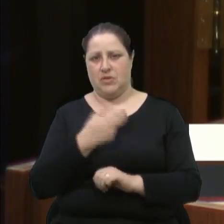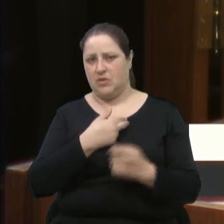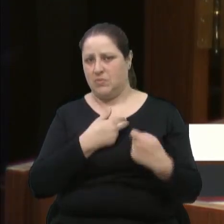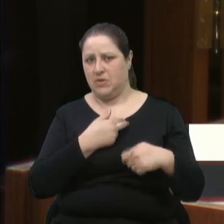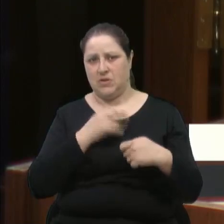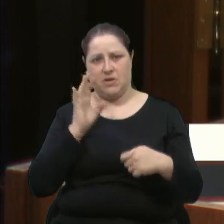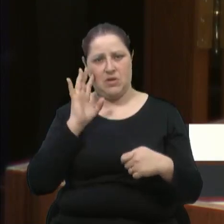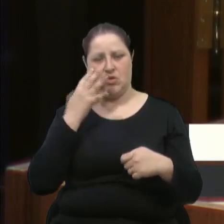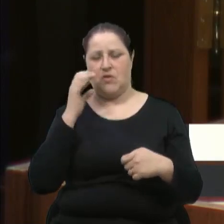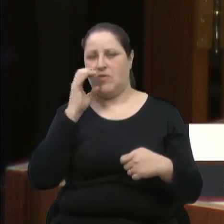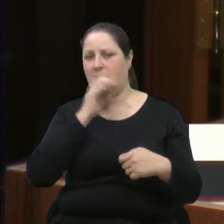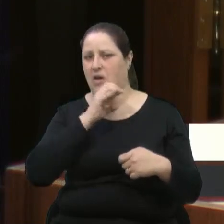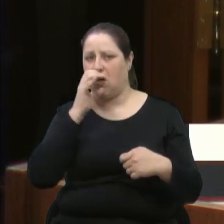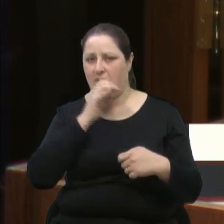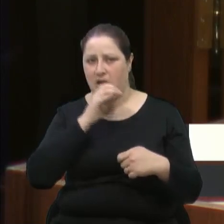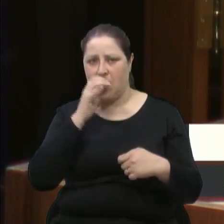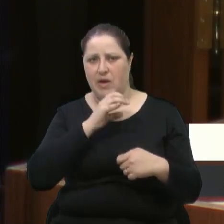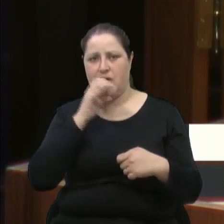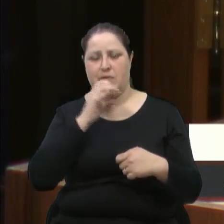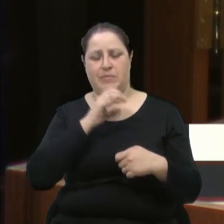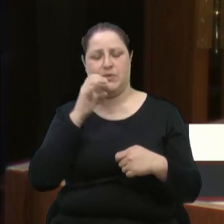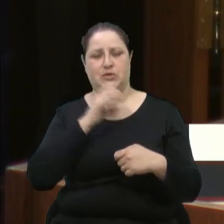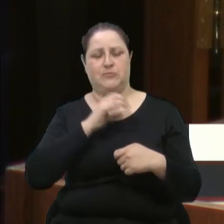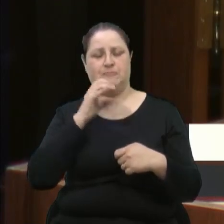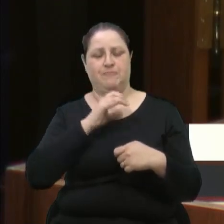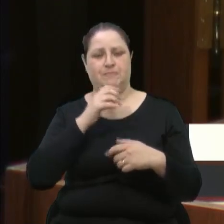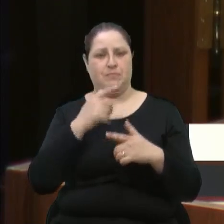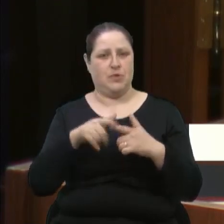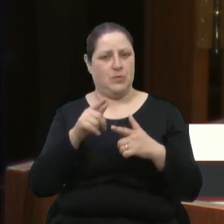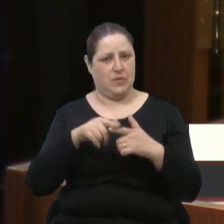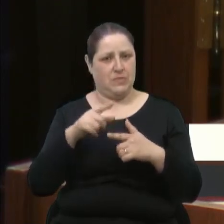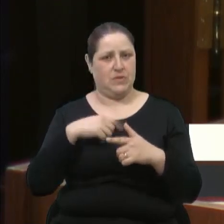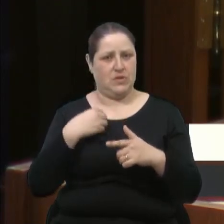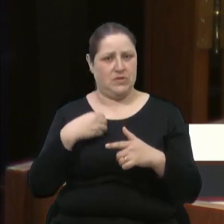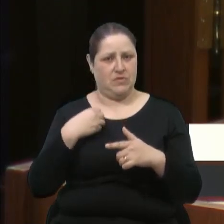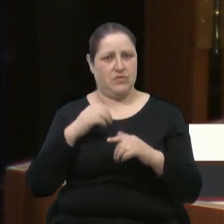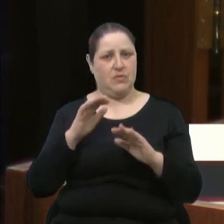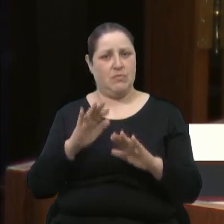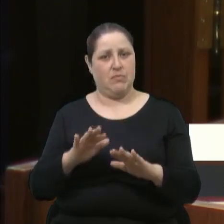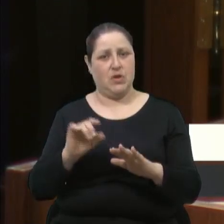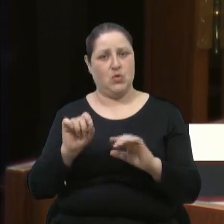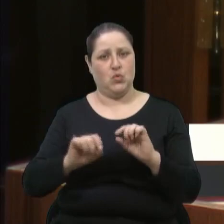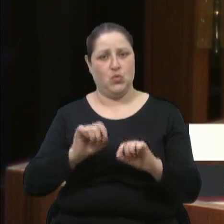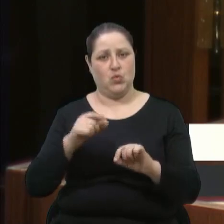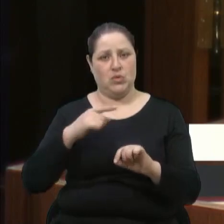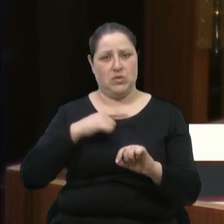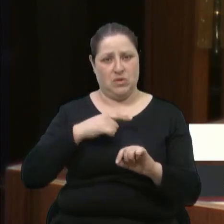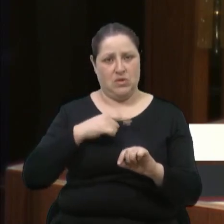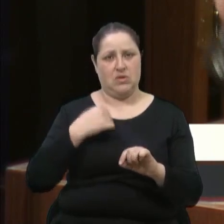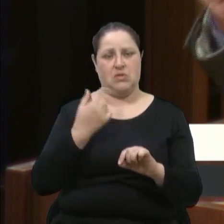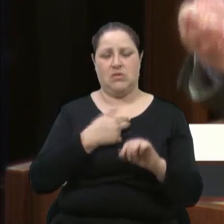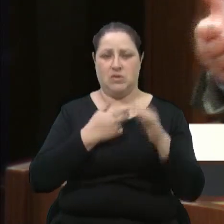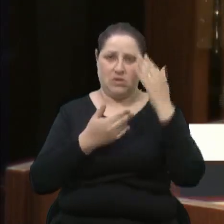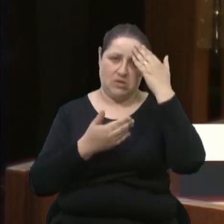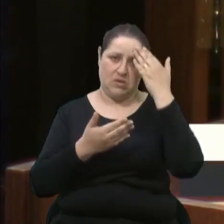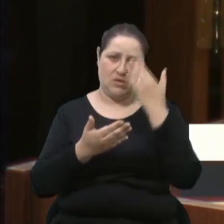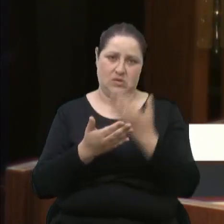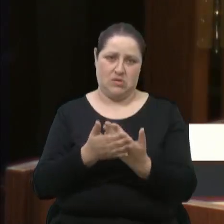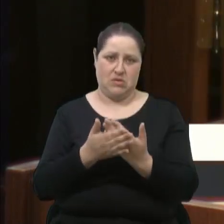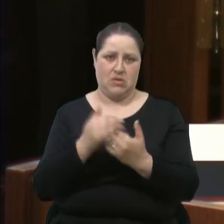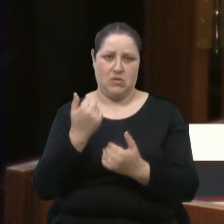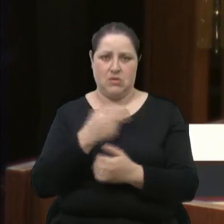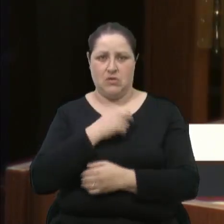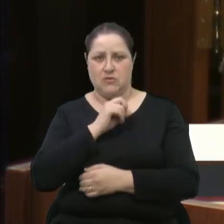para ontem os problemas que estão aí, mas o que existe, e temos a certeza, pelo que a gente está